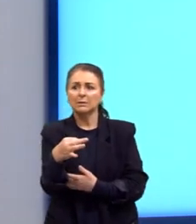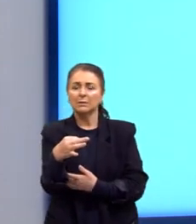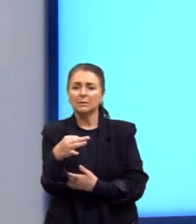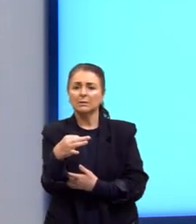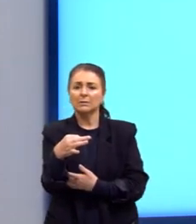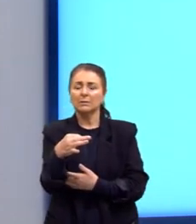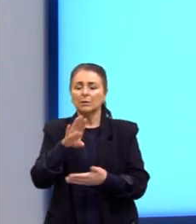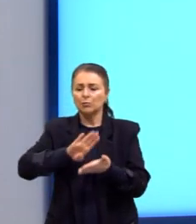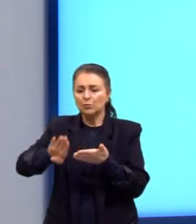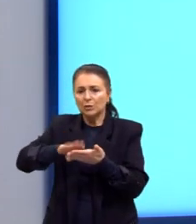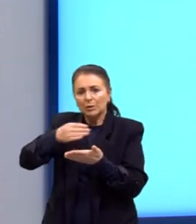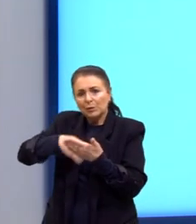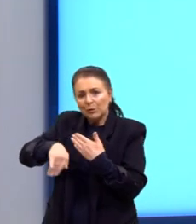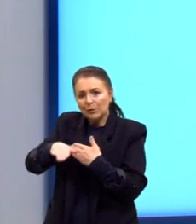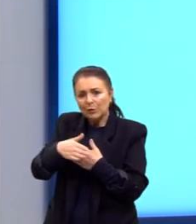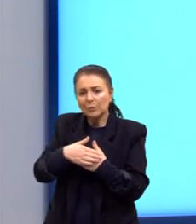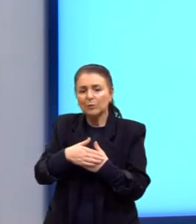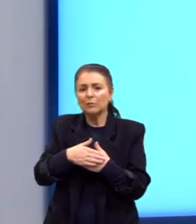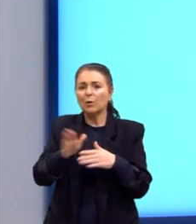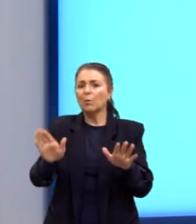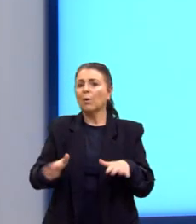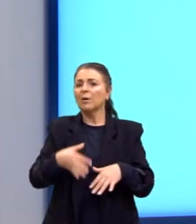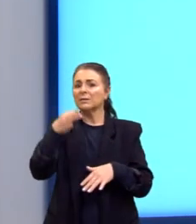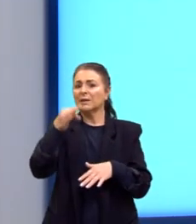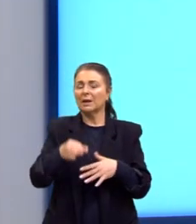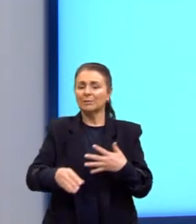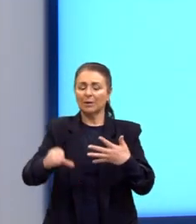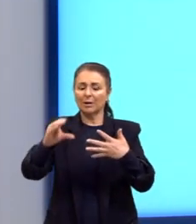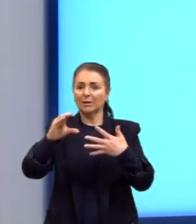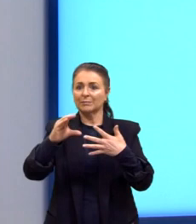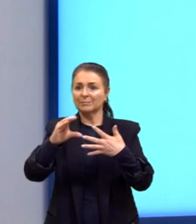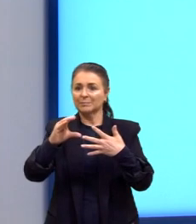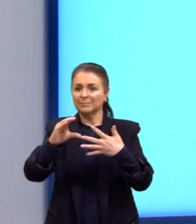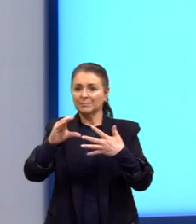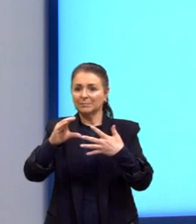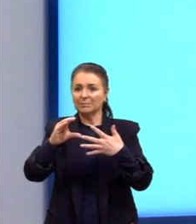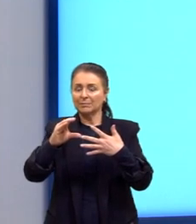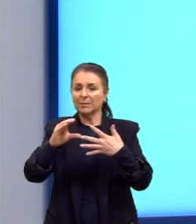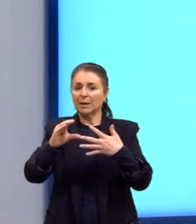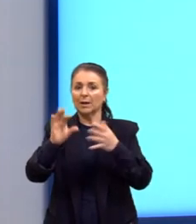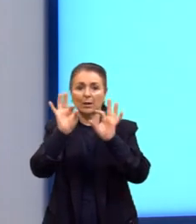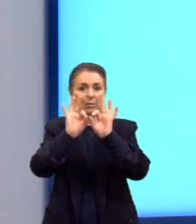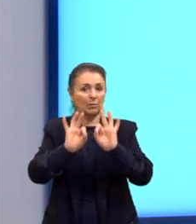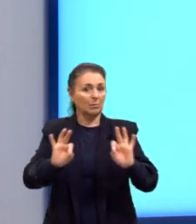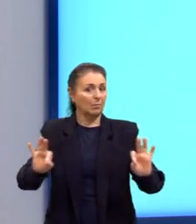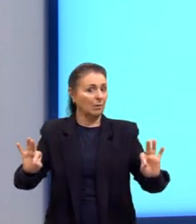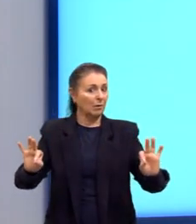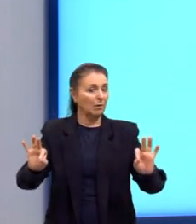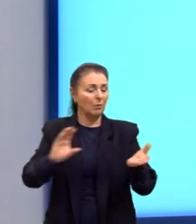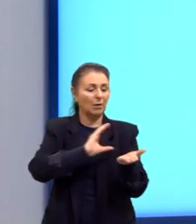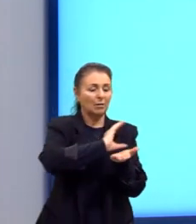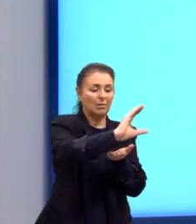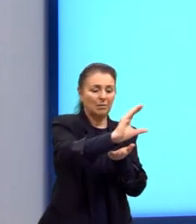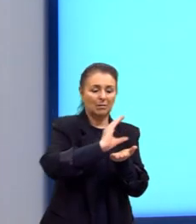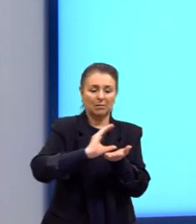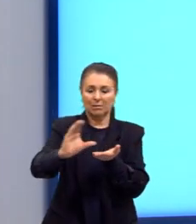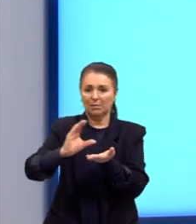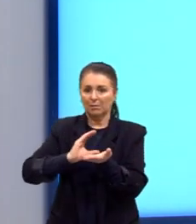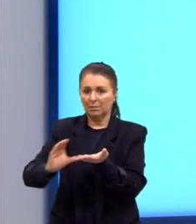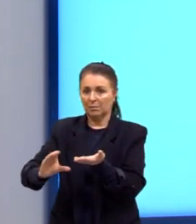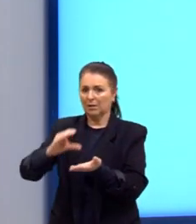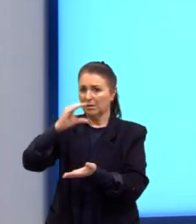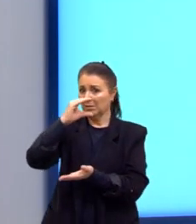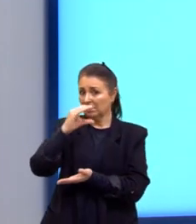eliminação né somente alternativas e Mas ela é normal ou ramificada e ela tem algum